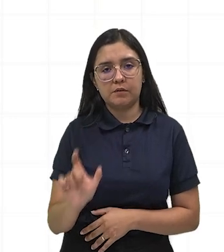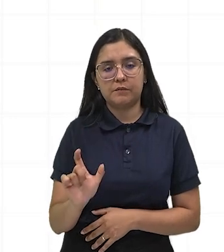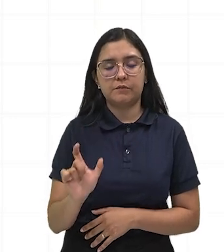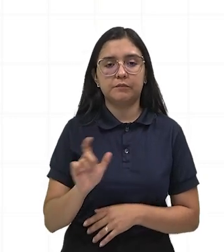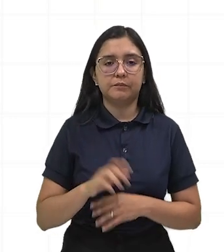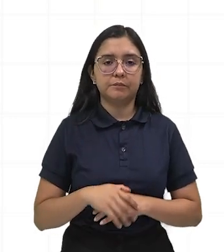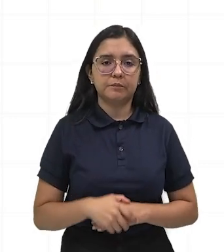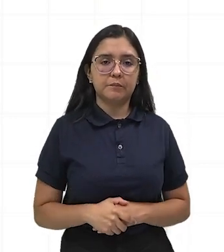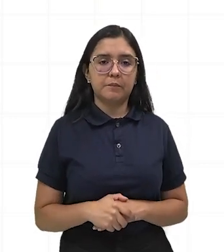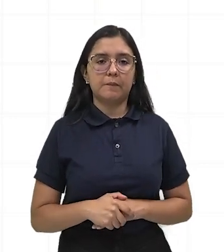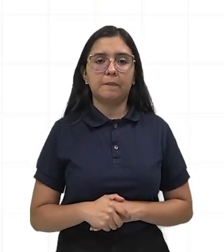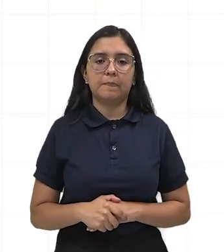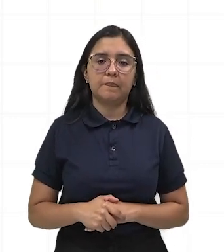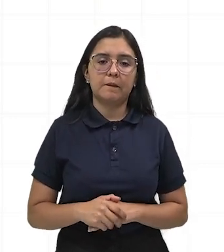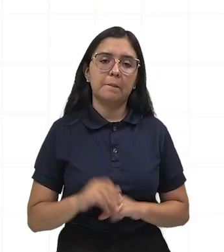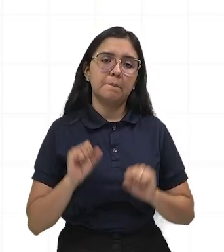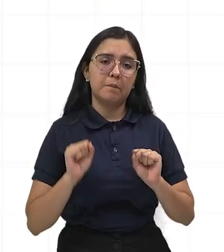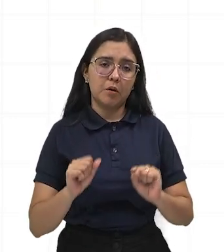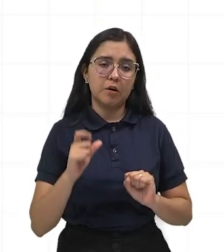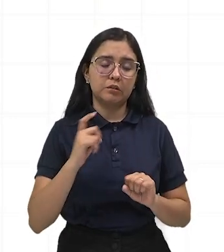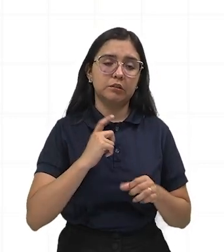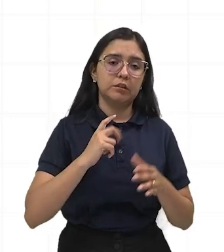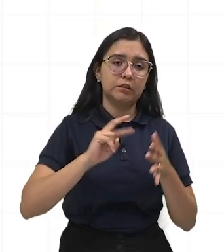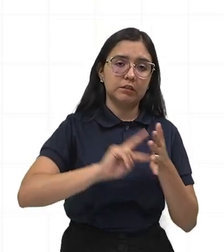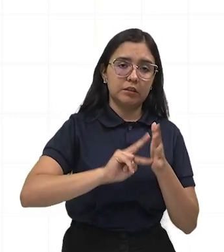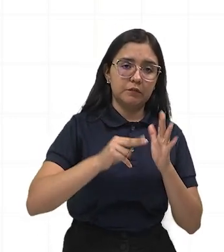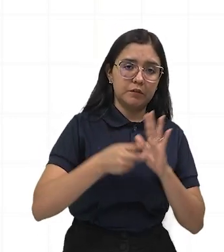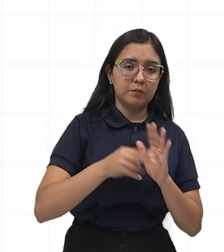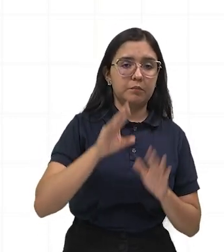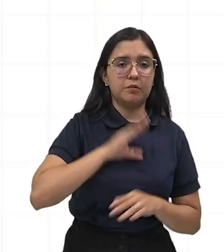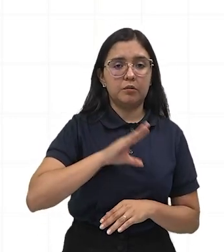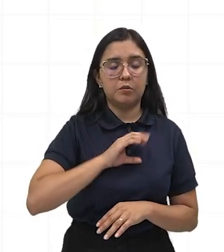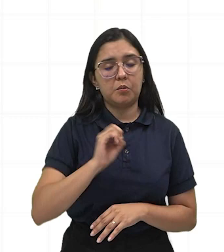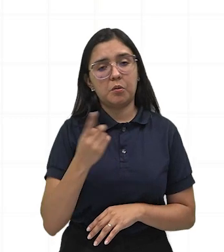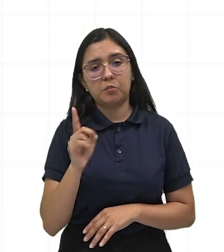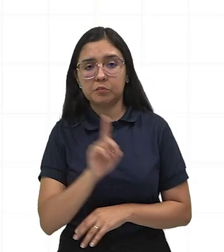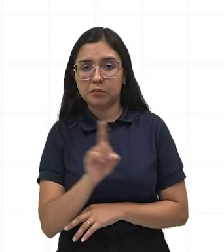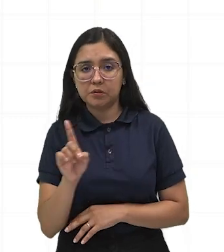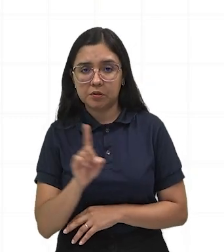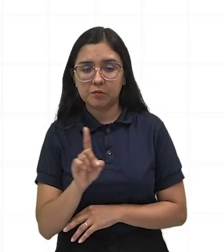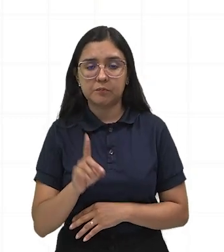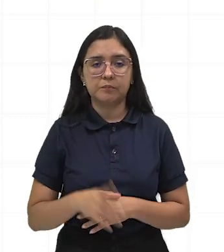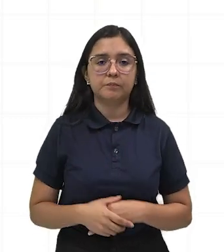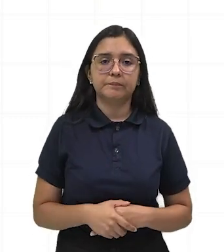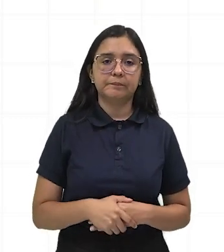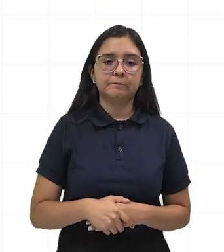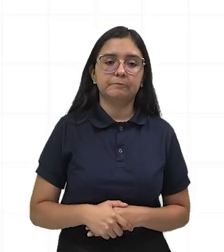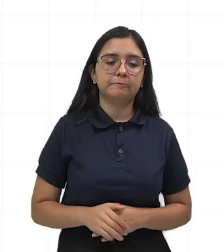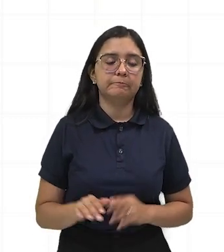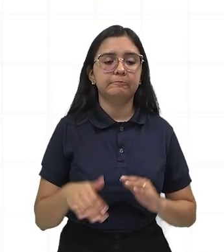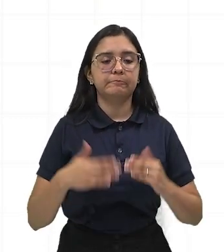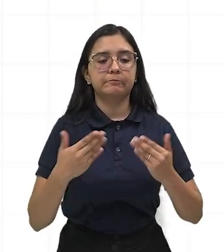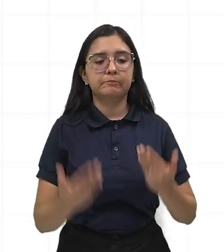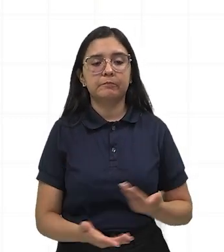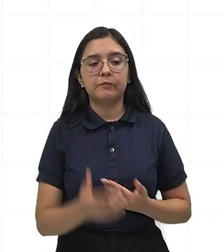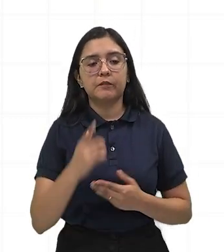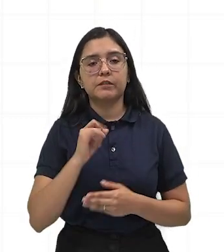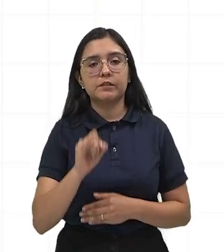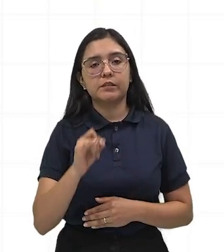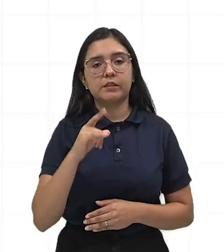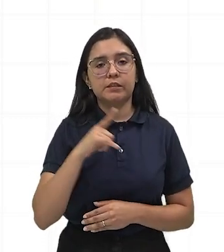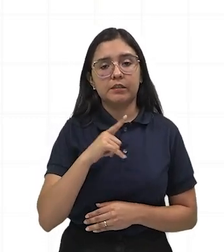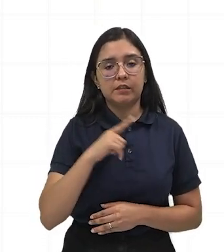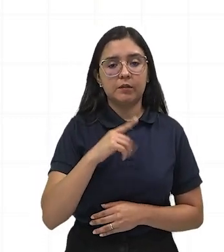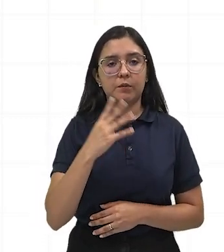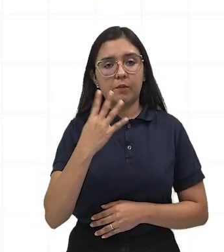que podem ter sentido na nossa língua mãe ou não, é o quantitativo. Então, se nós temos 4